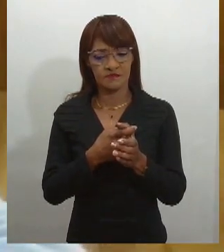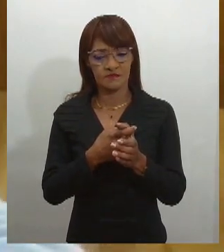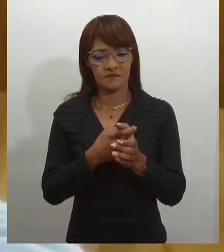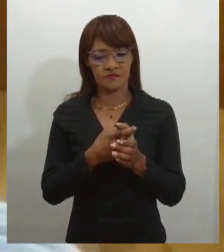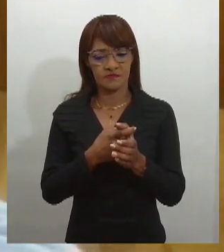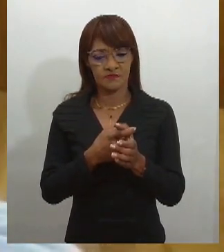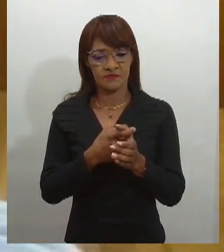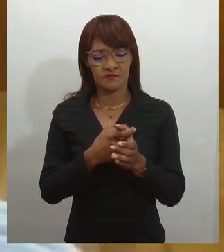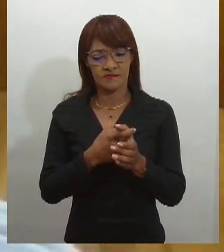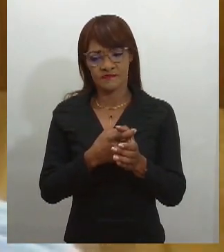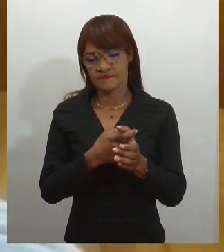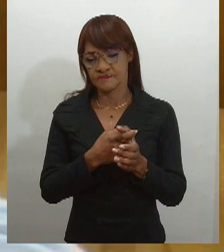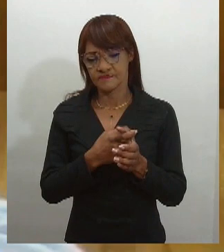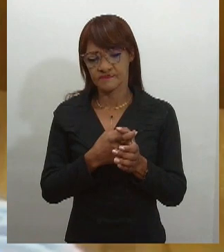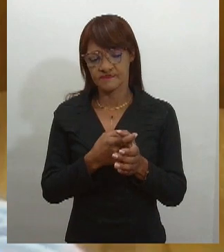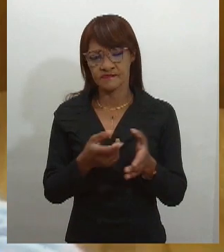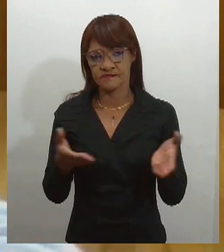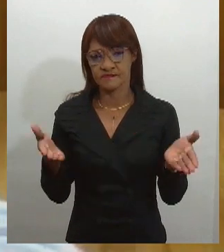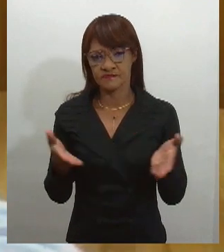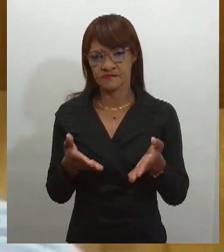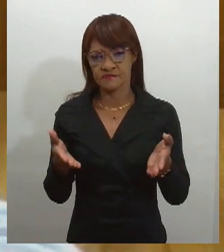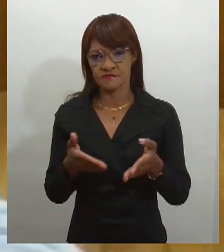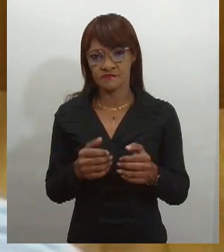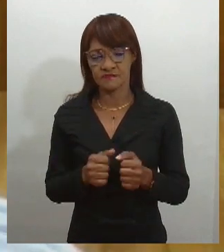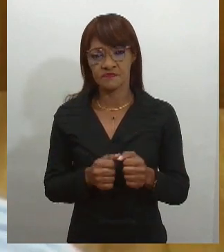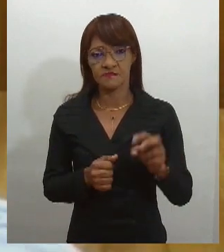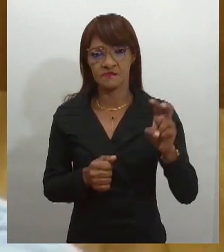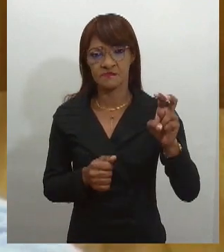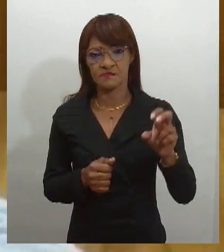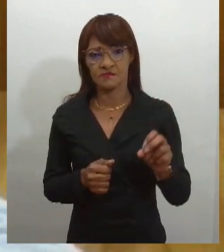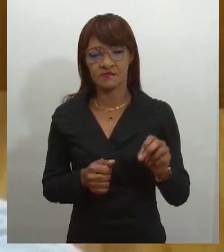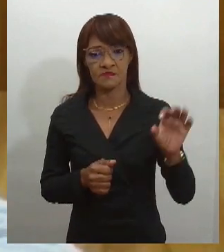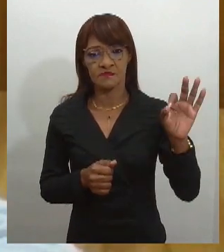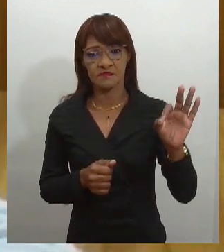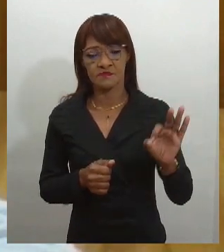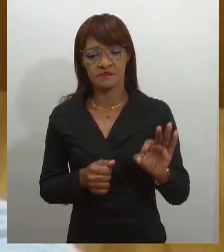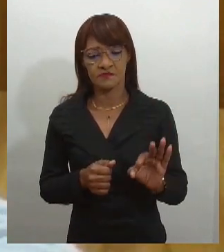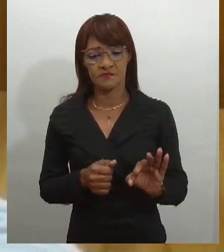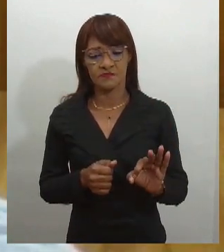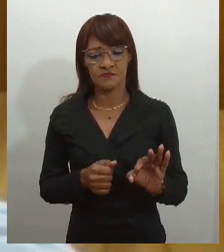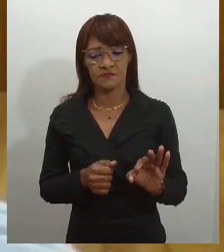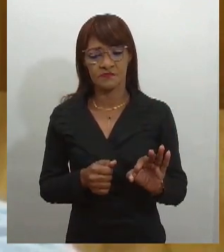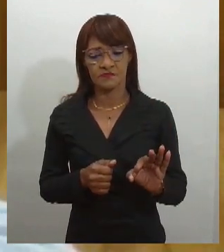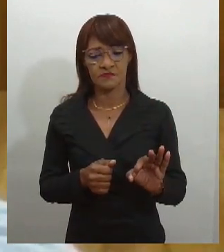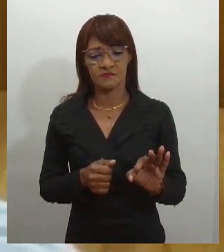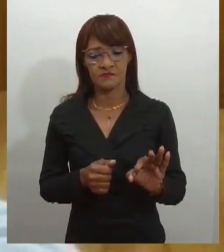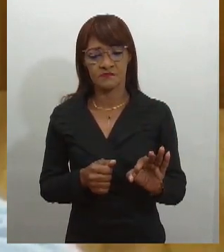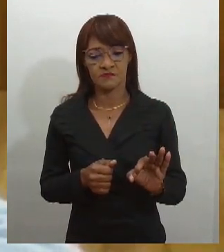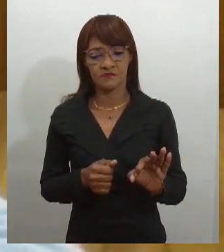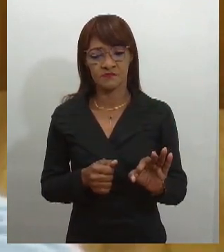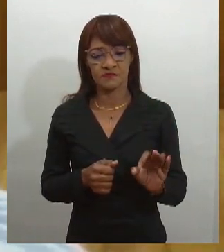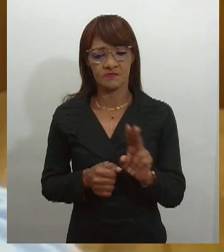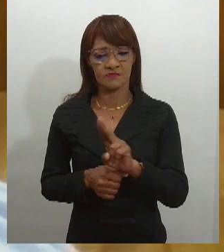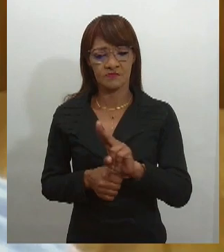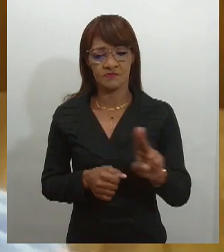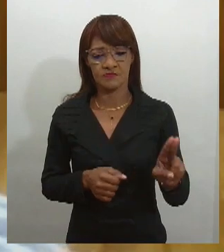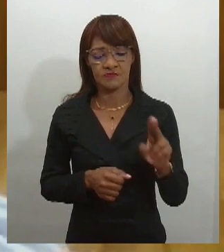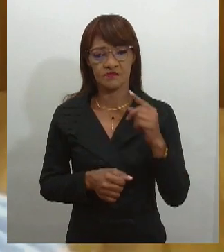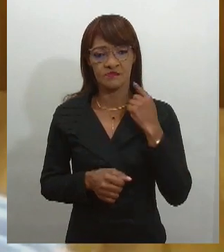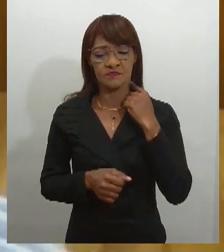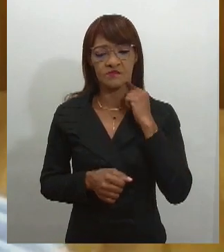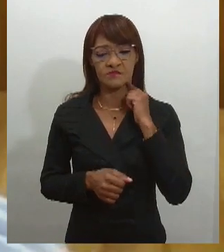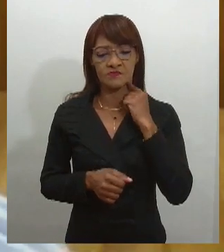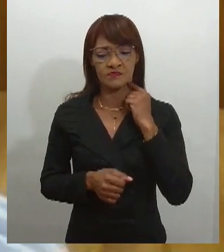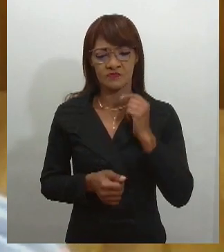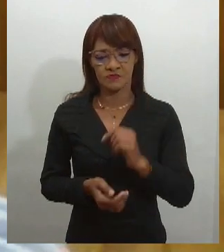hoje, 50% da população, segundo o Serasa, está endividada. Então,